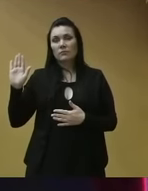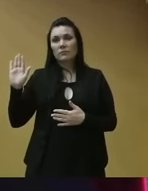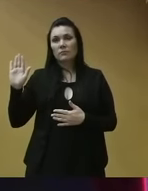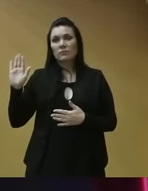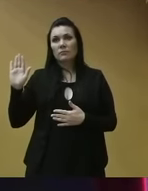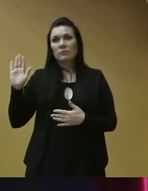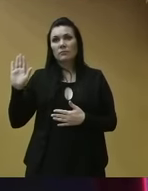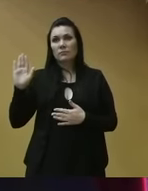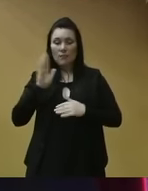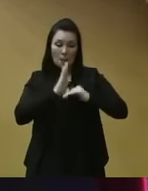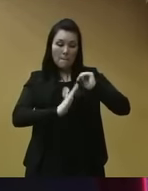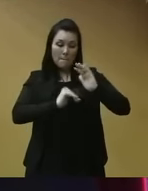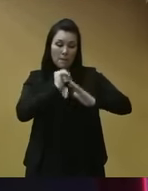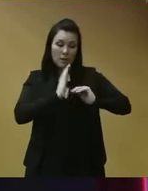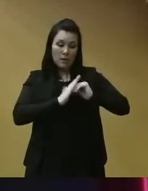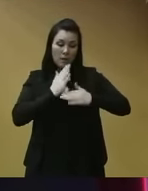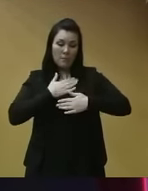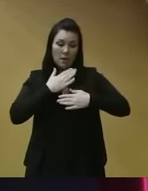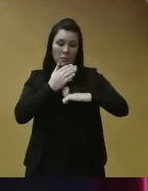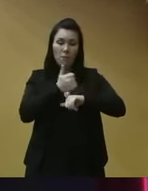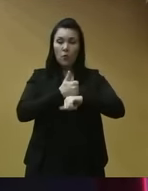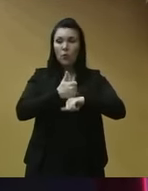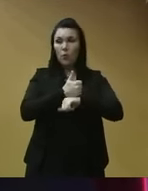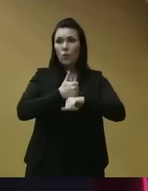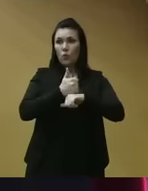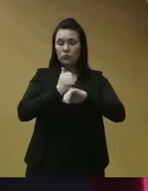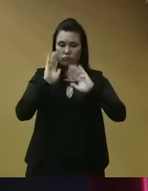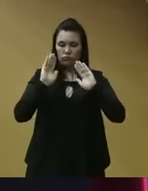exercer minha profissão com dedicação,